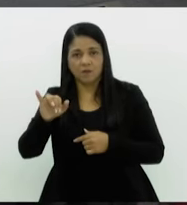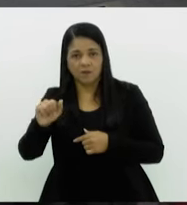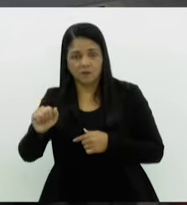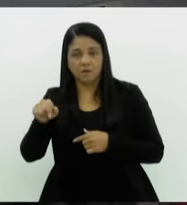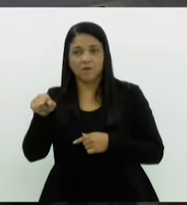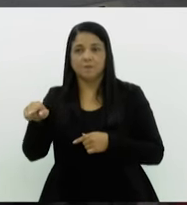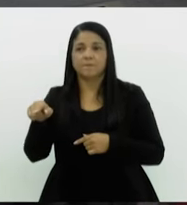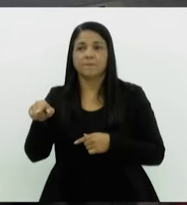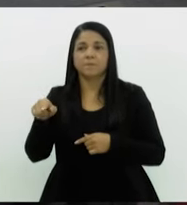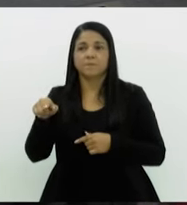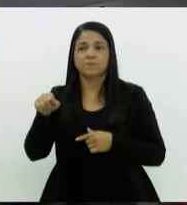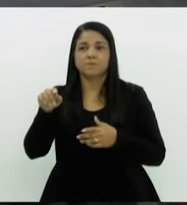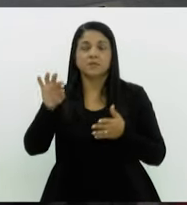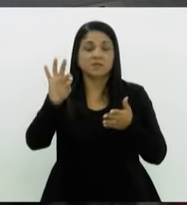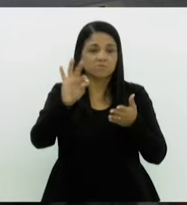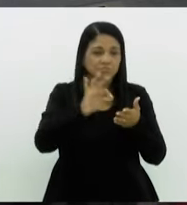inscreveu?